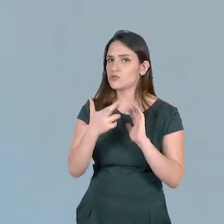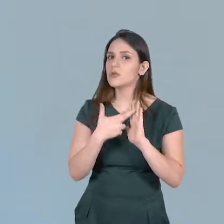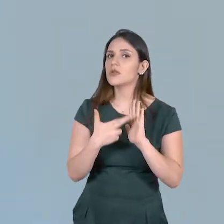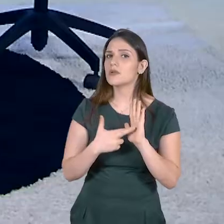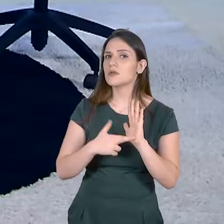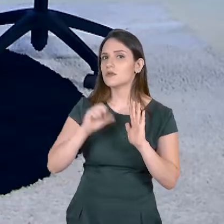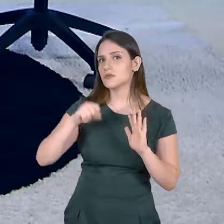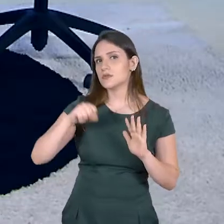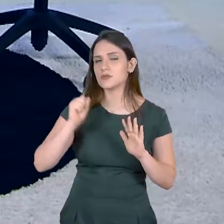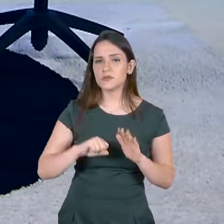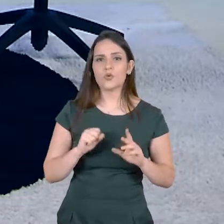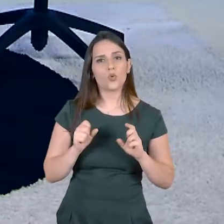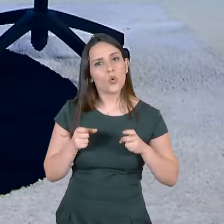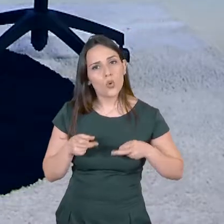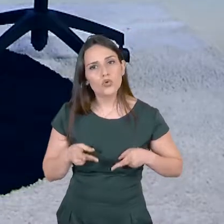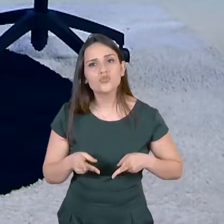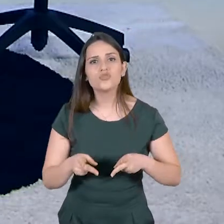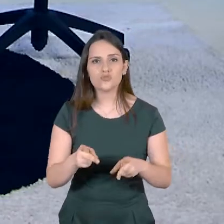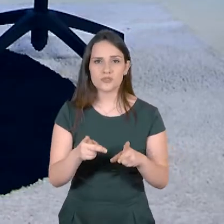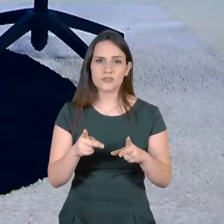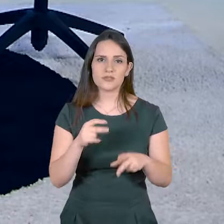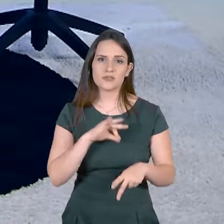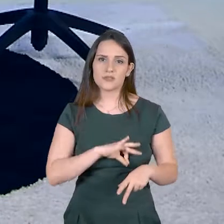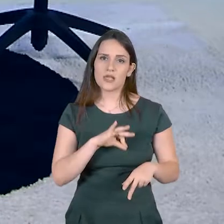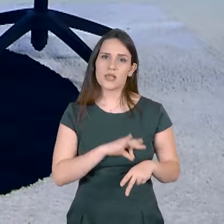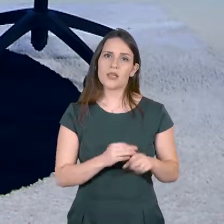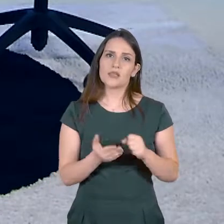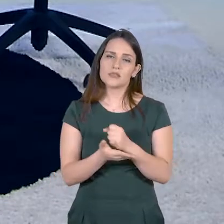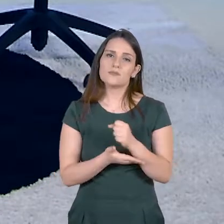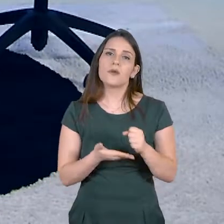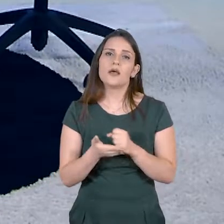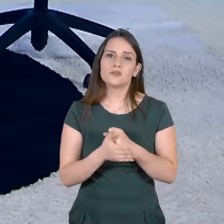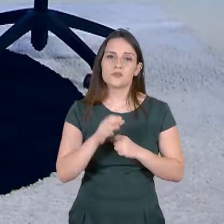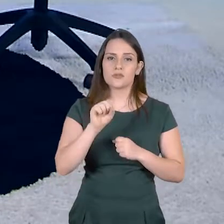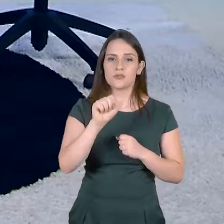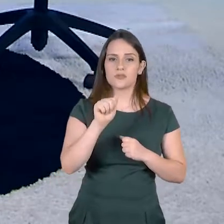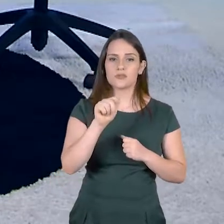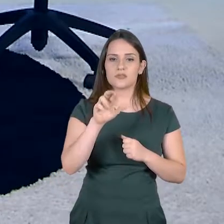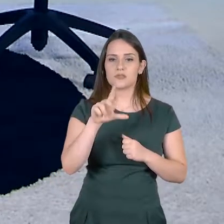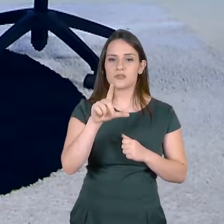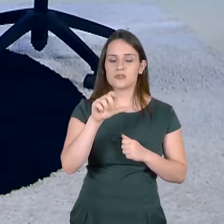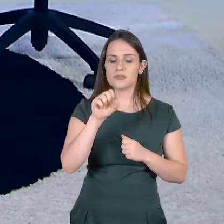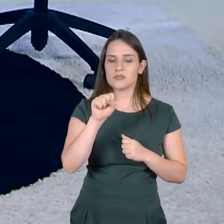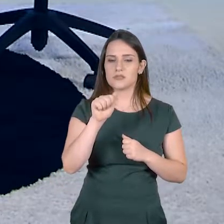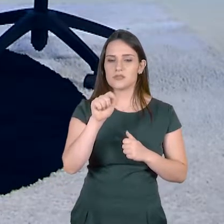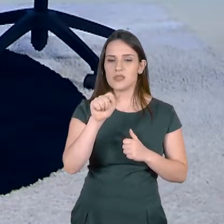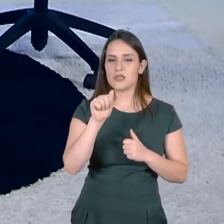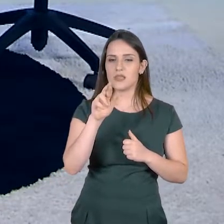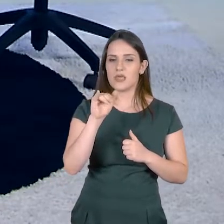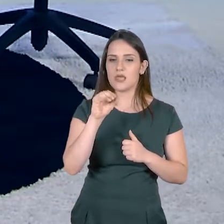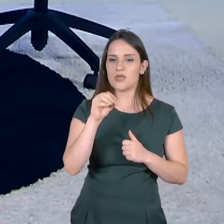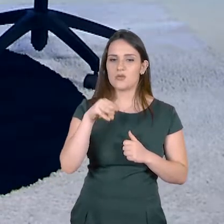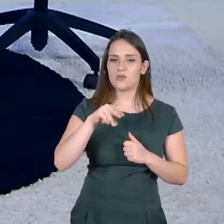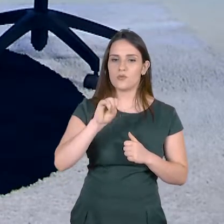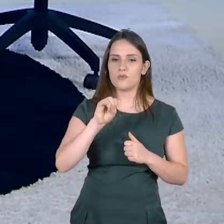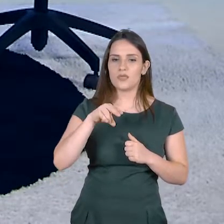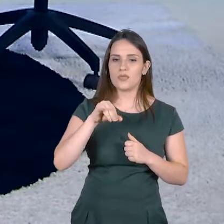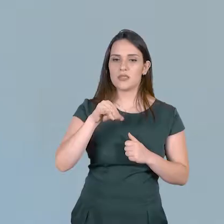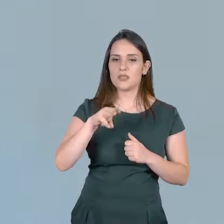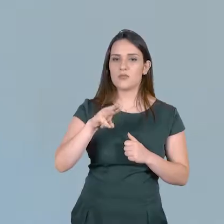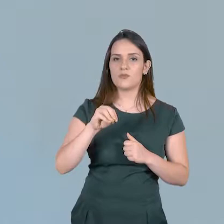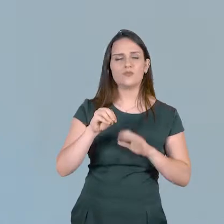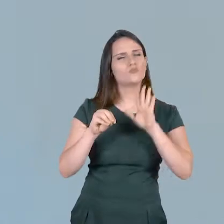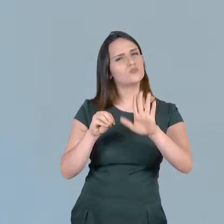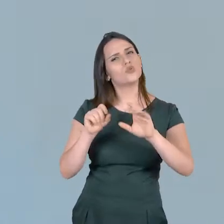sentido de se manter o mínimo, que é o salário mínimo. O LOAS, o que é o LOAS, né? O LOAS é o benefício de